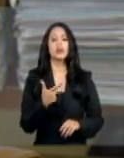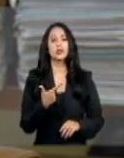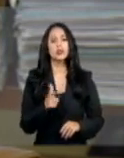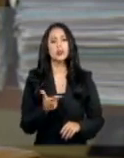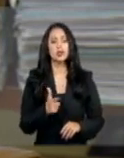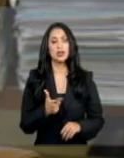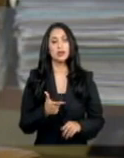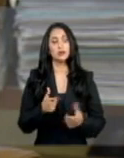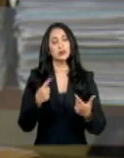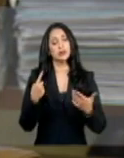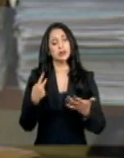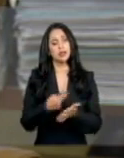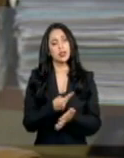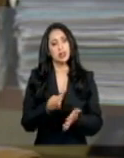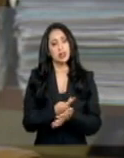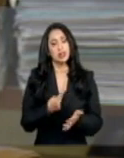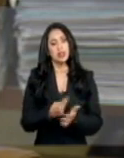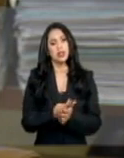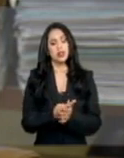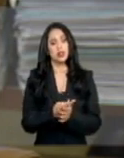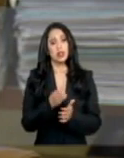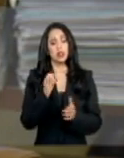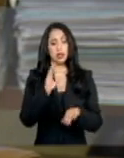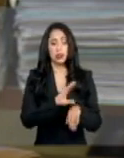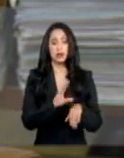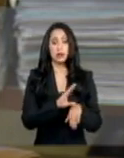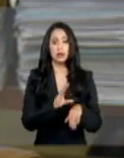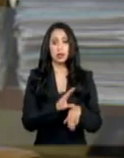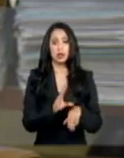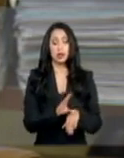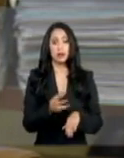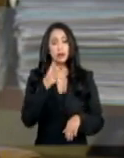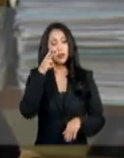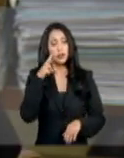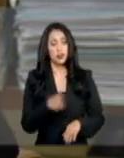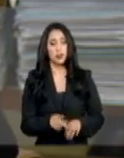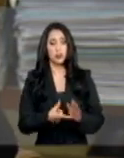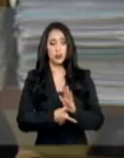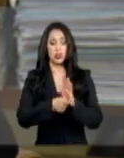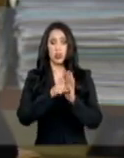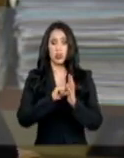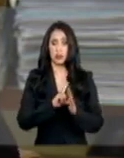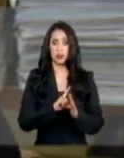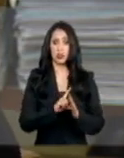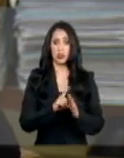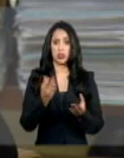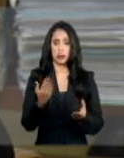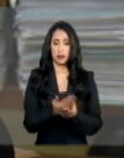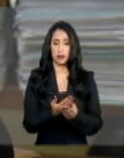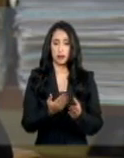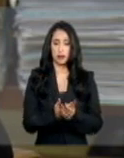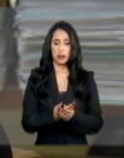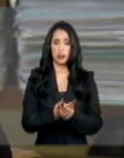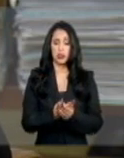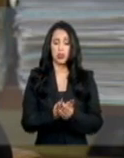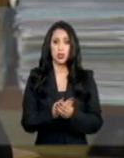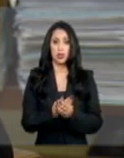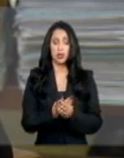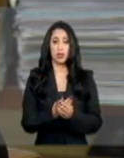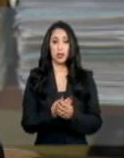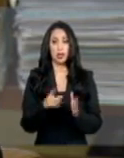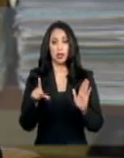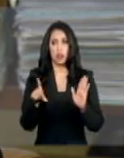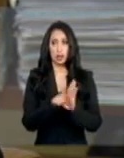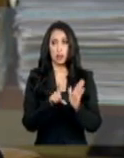à ordem jurídica fundado na própria cônsul da república mexicana que esses precedentes sustenta-se que o litígio funcional em